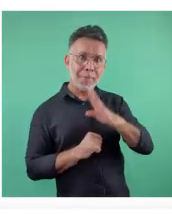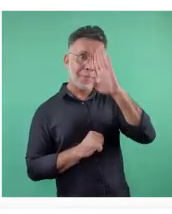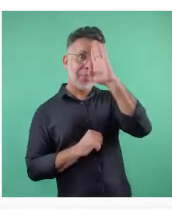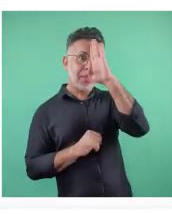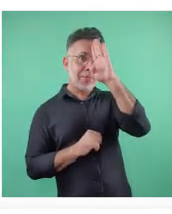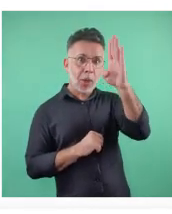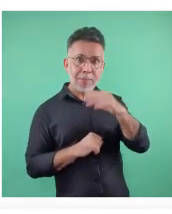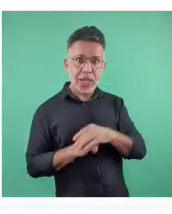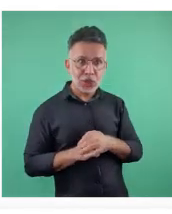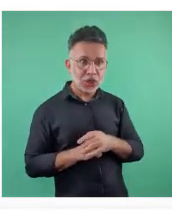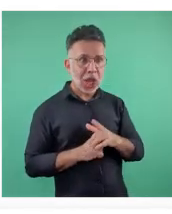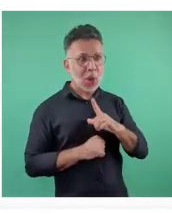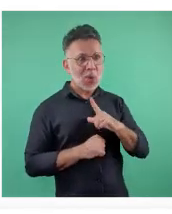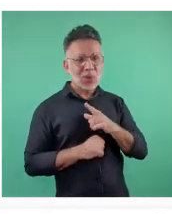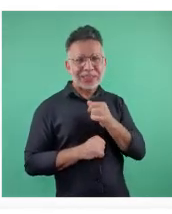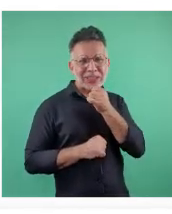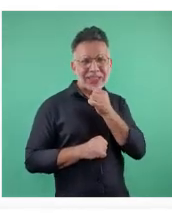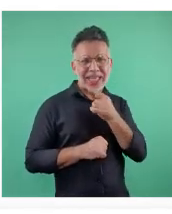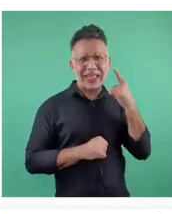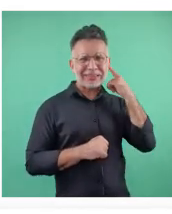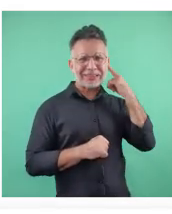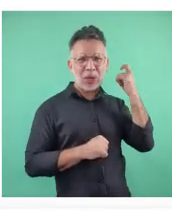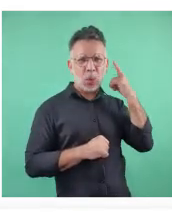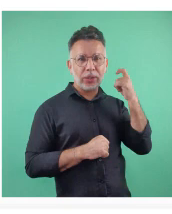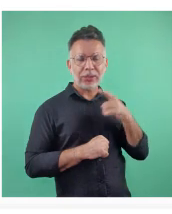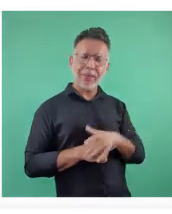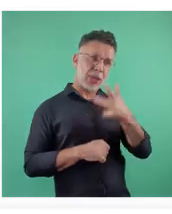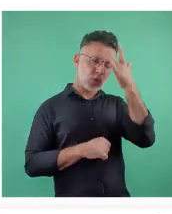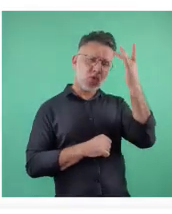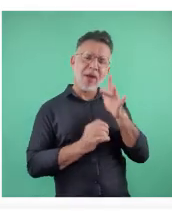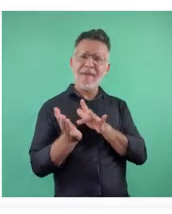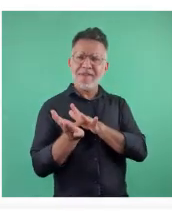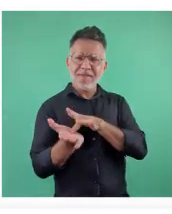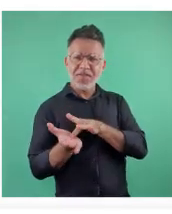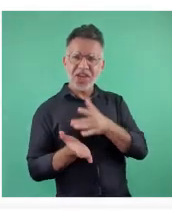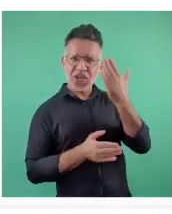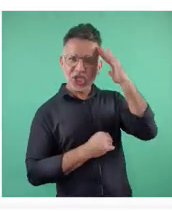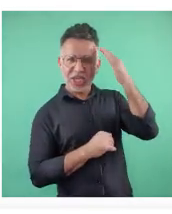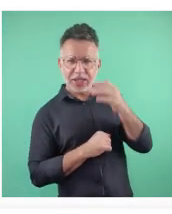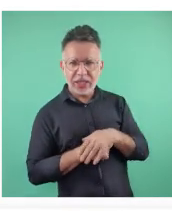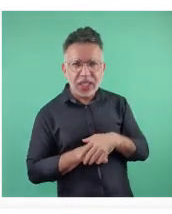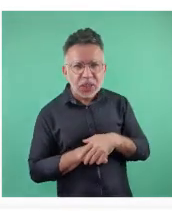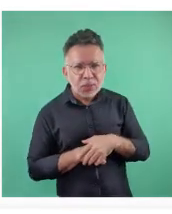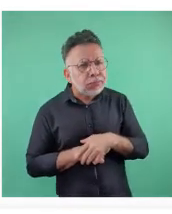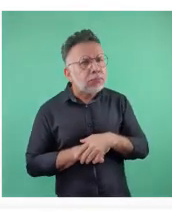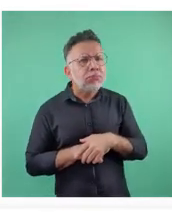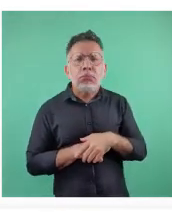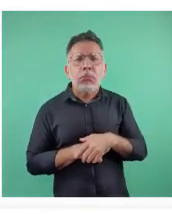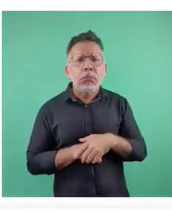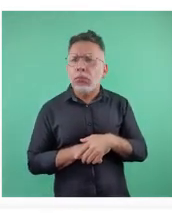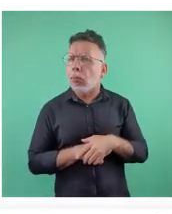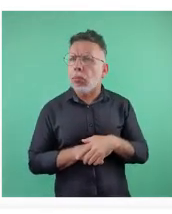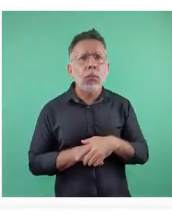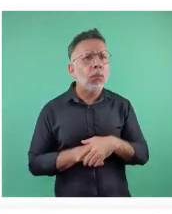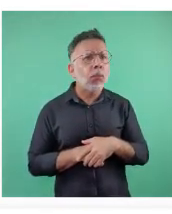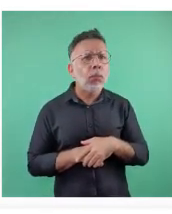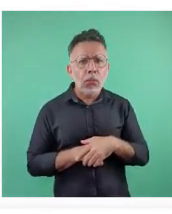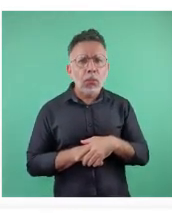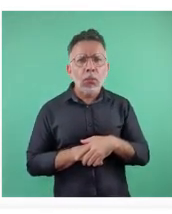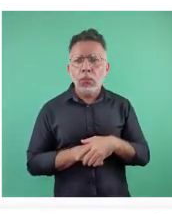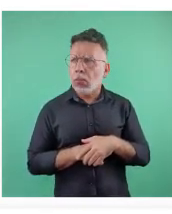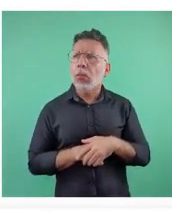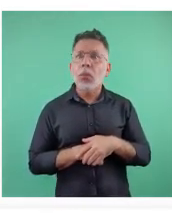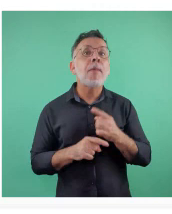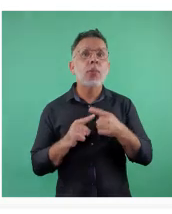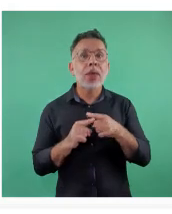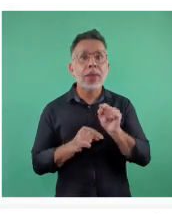no consultório, que é: eu ouço, mas não entendo, principalmente quando eu estou no ruído. Aí a pessoa faz aquela cara de paisagem,